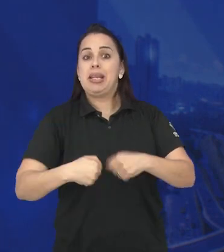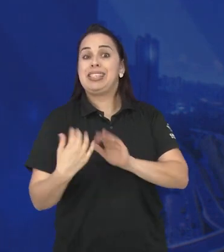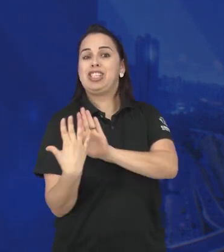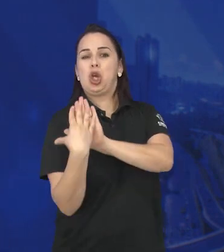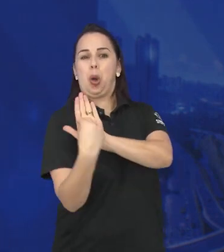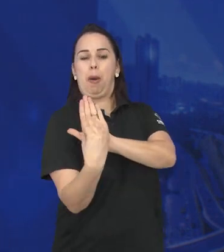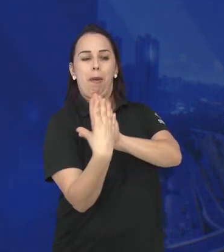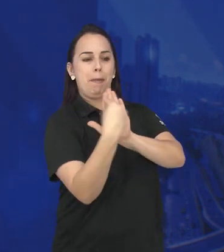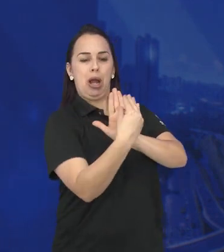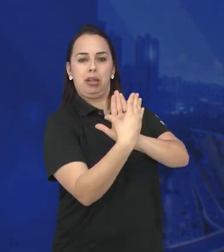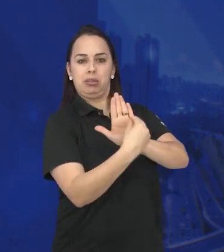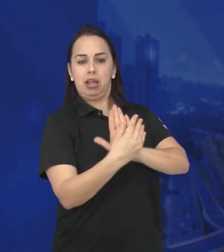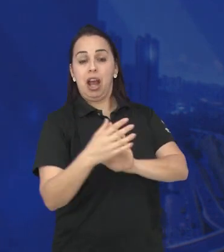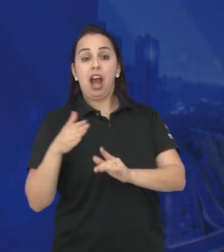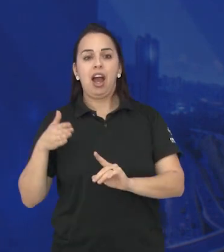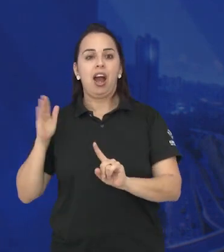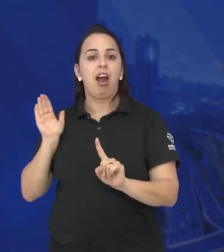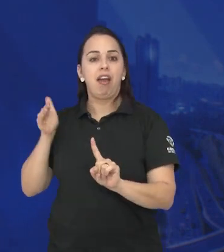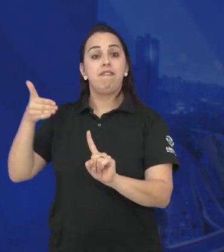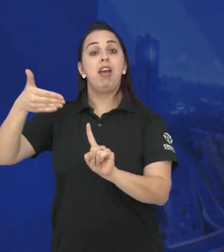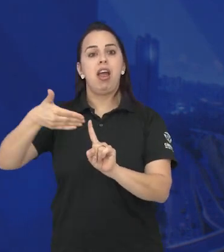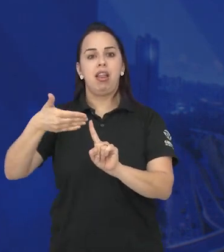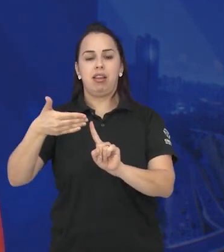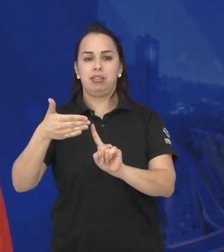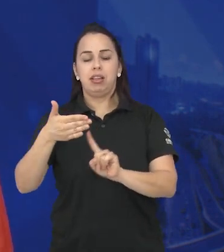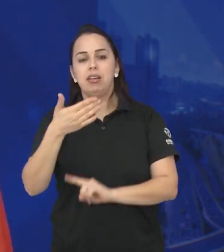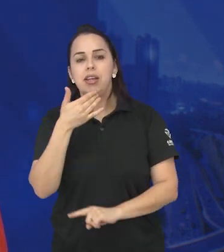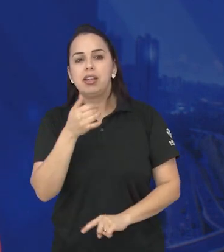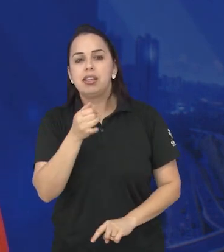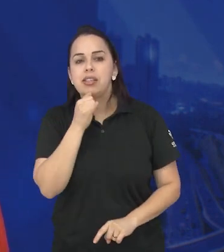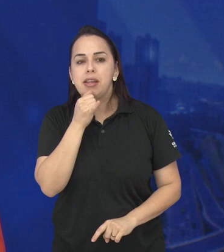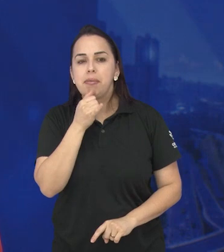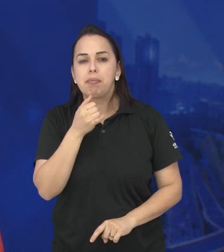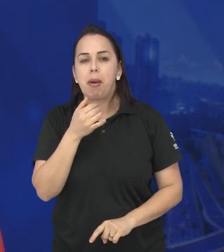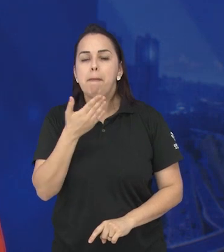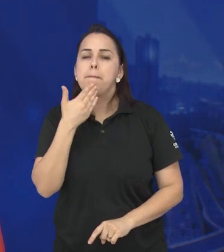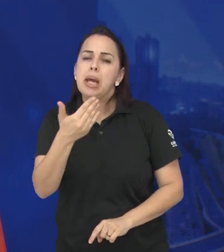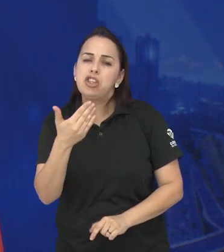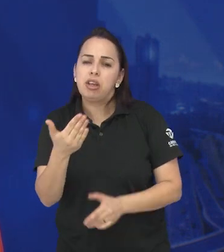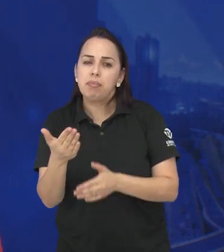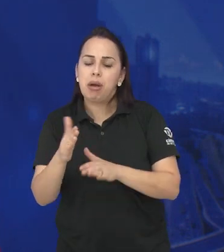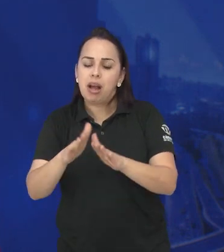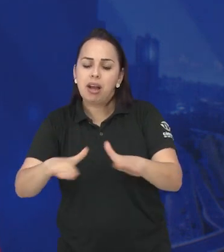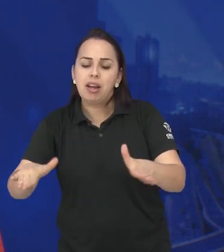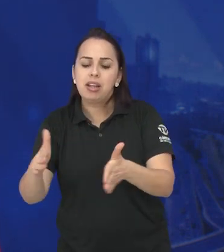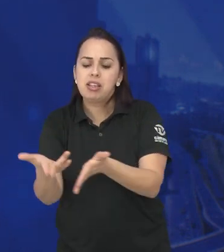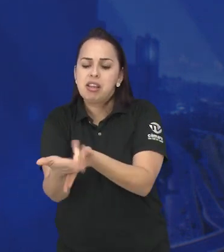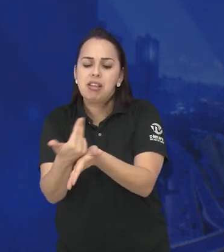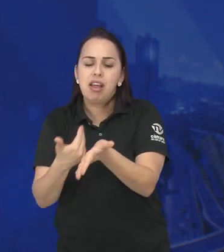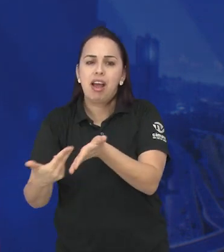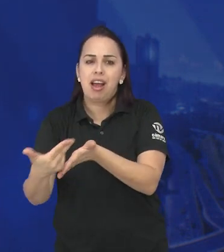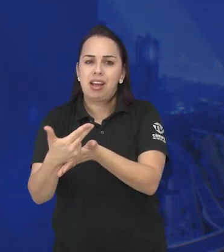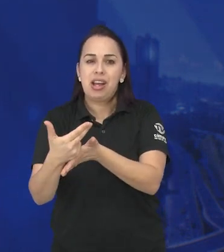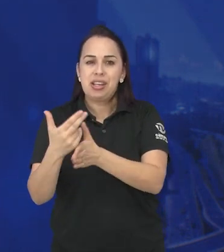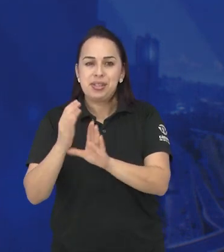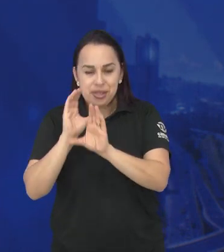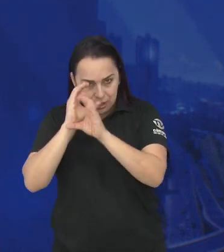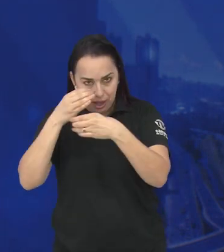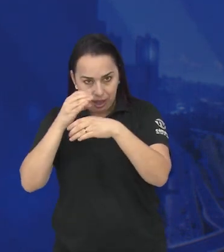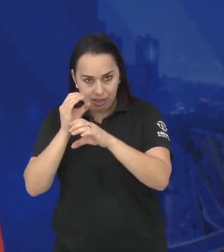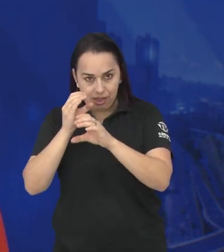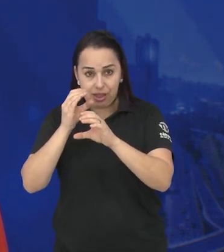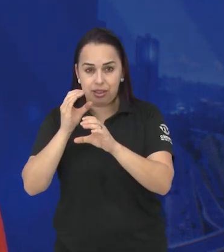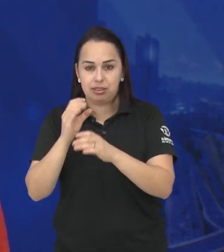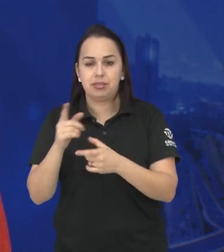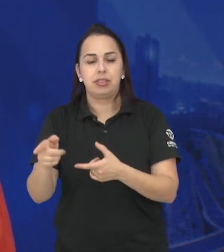modelos a serem seguidos, né? Quando você pede para uma criança fazer um desenho, desenha para mim um cientista, provavelmente